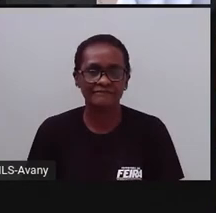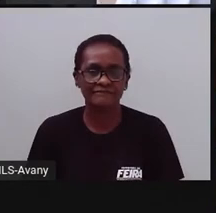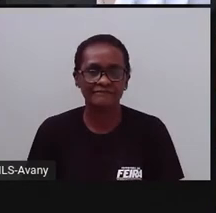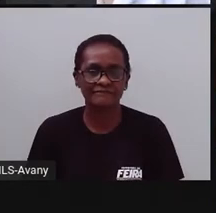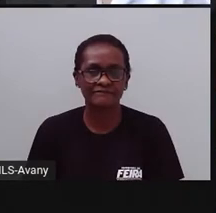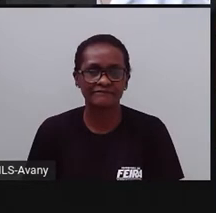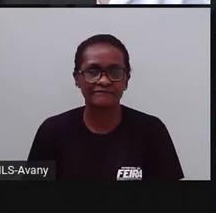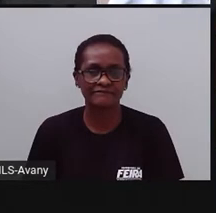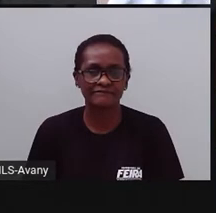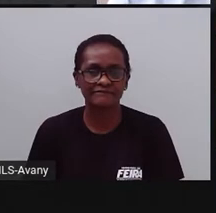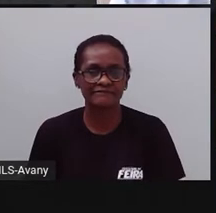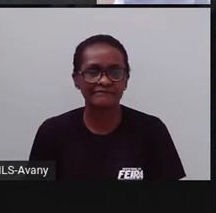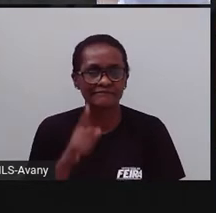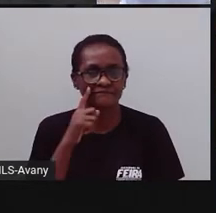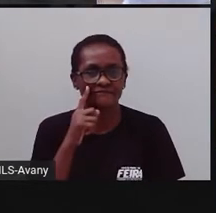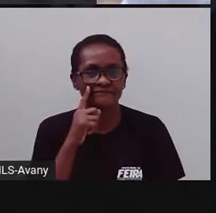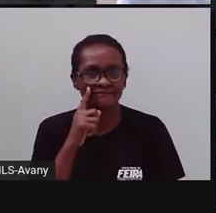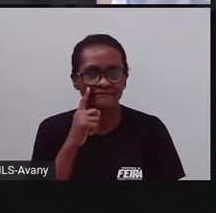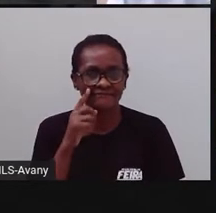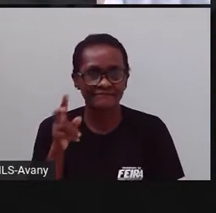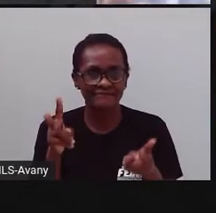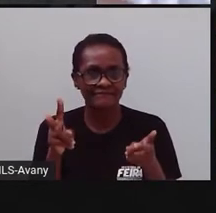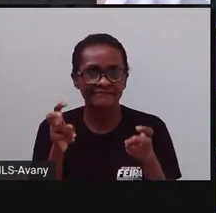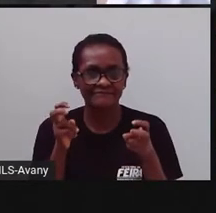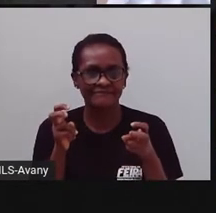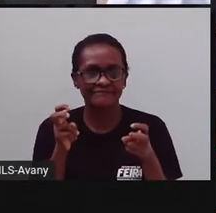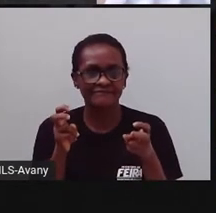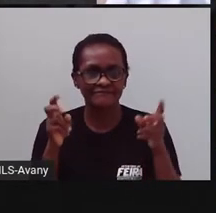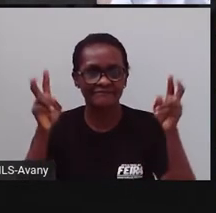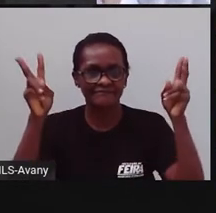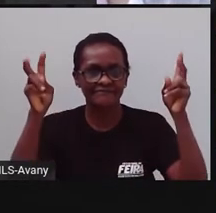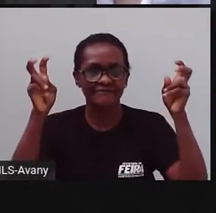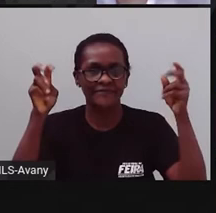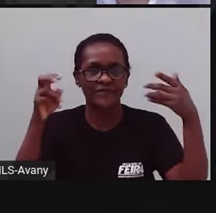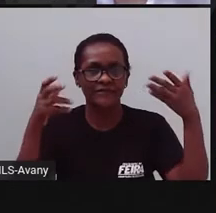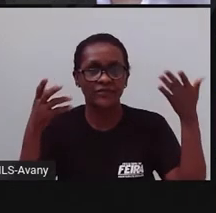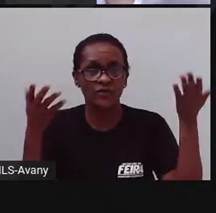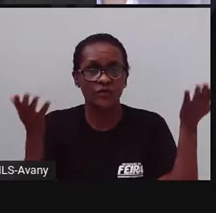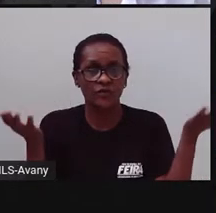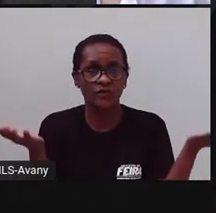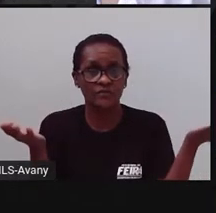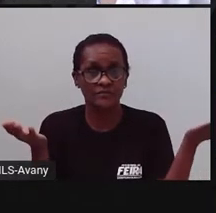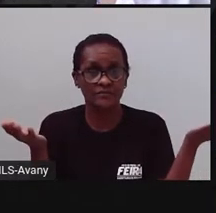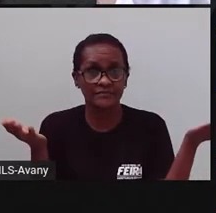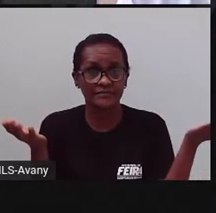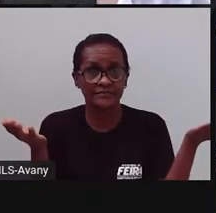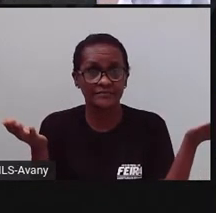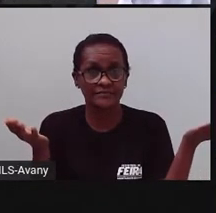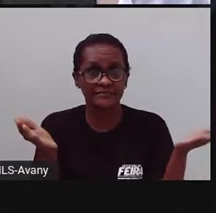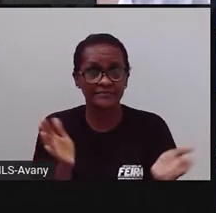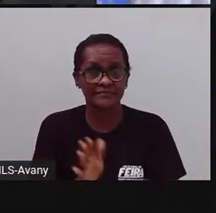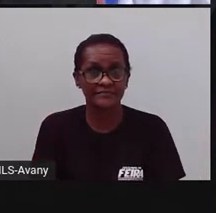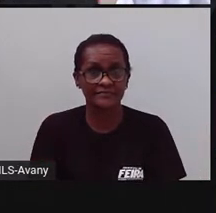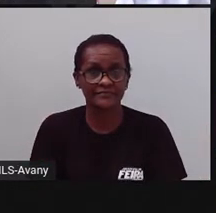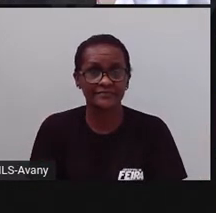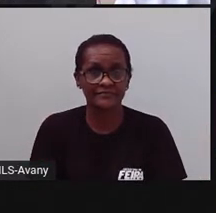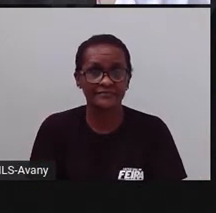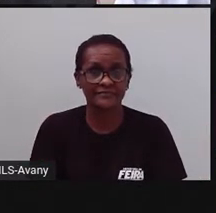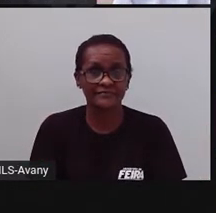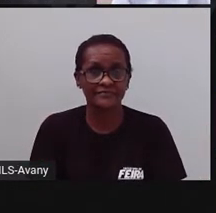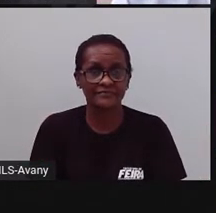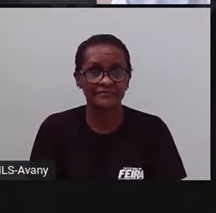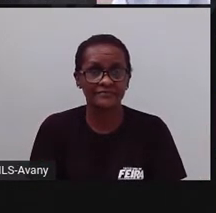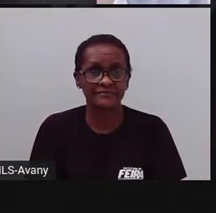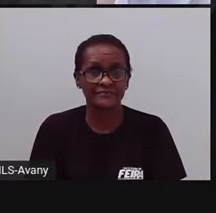e aí Conseguiram perceber Qual é o tema né do livro que nós vemos que a nós acabamos de ler ó